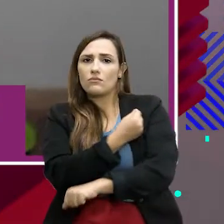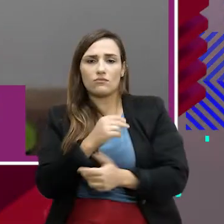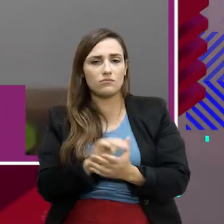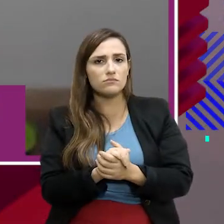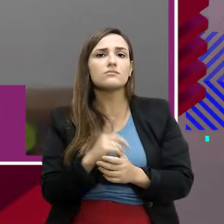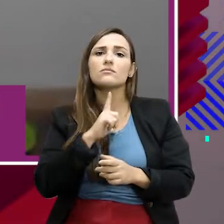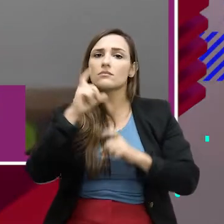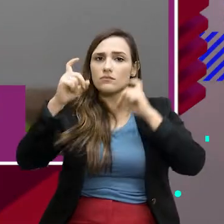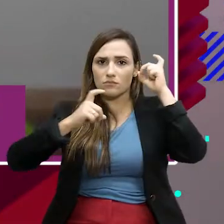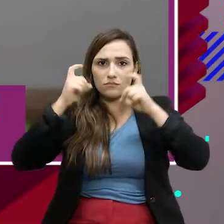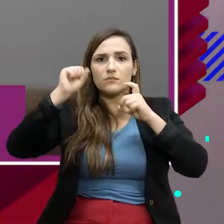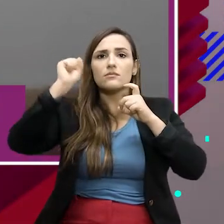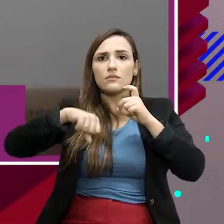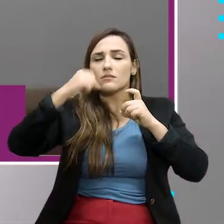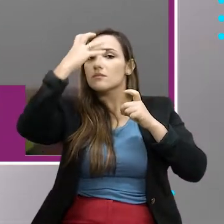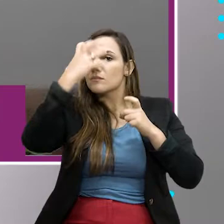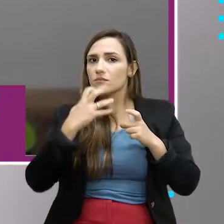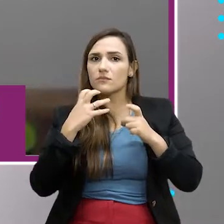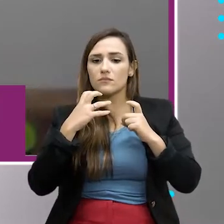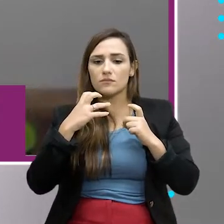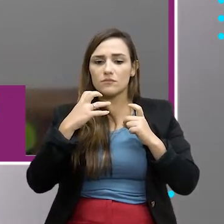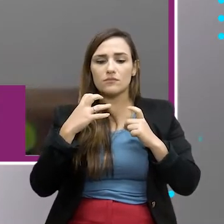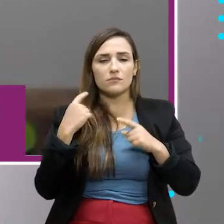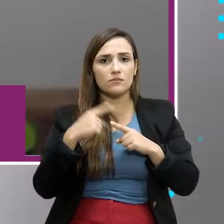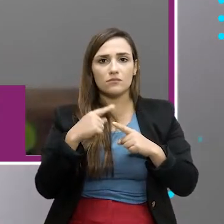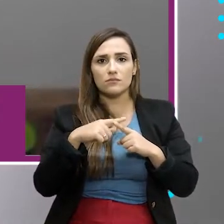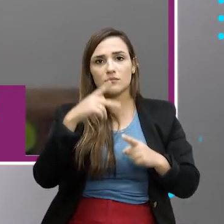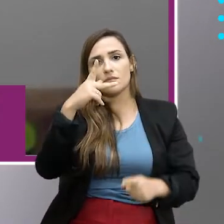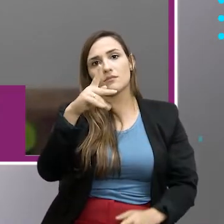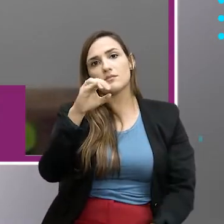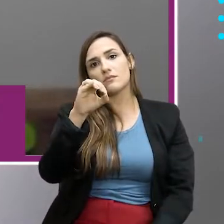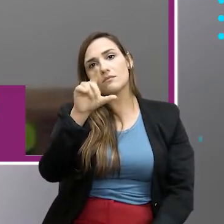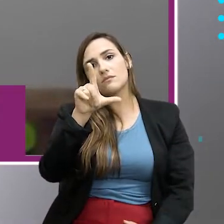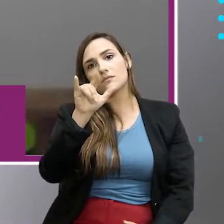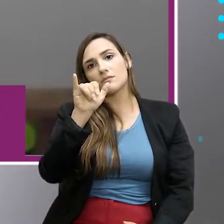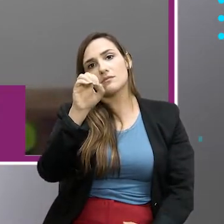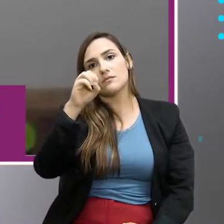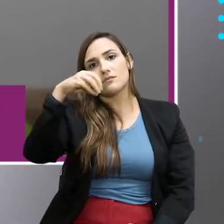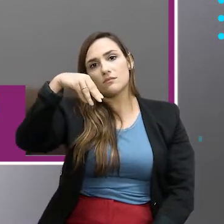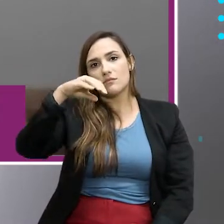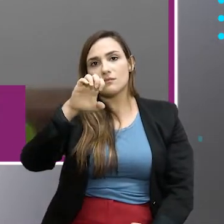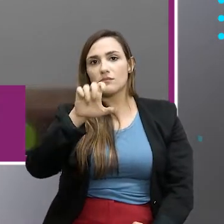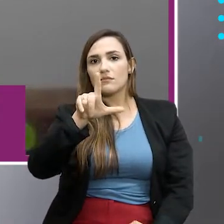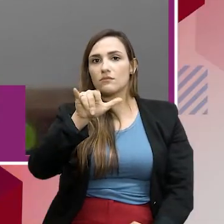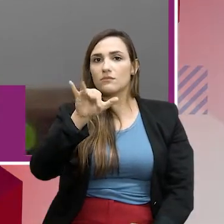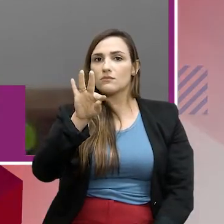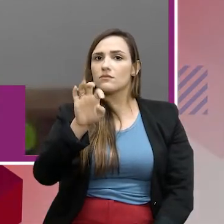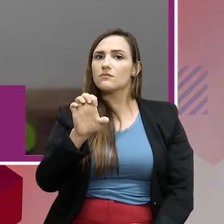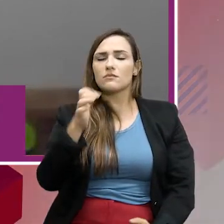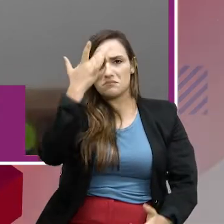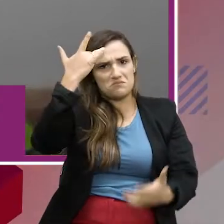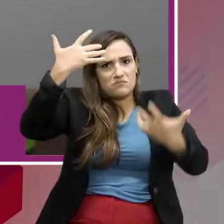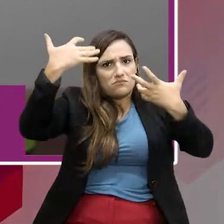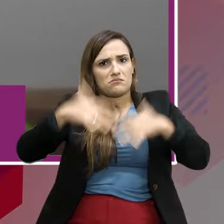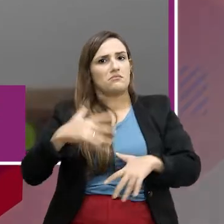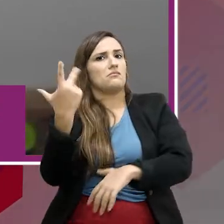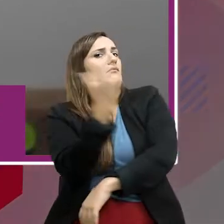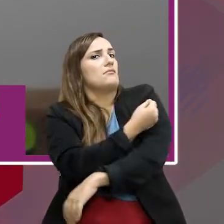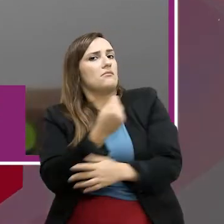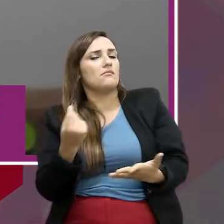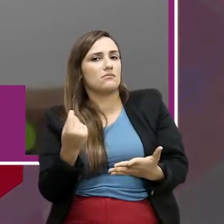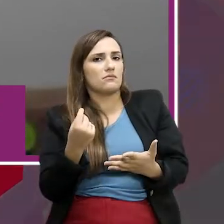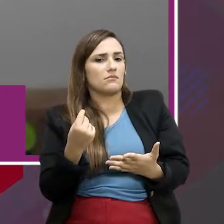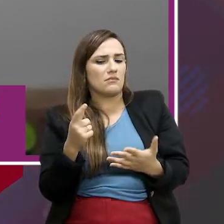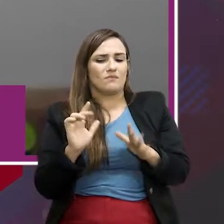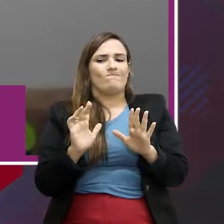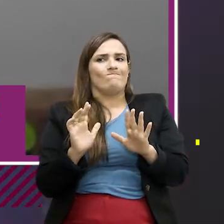da Covid, mas para falar de todas as vacinas. Existe uma preocupação séria no mundo que a poliomielite pode voltar, porque as